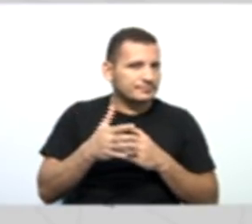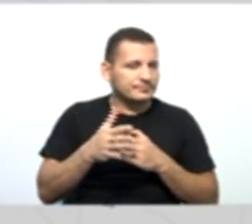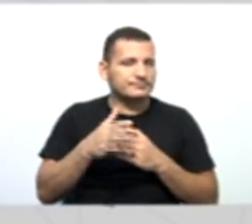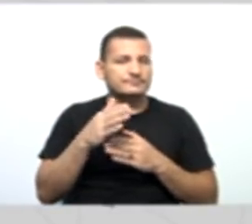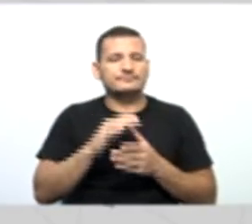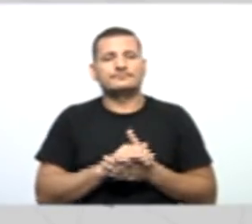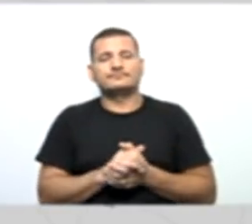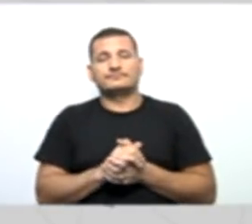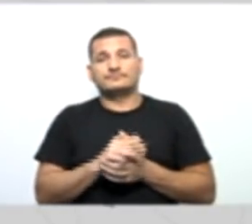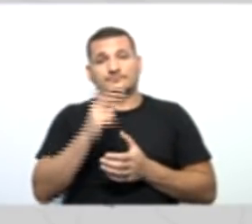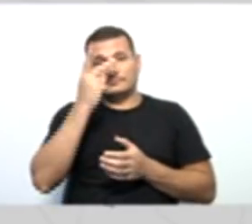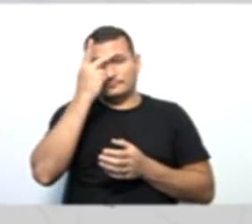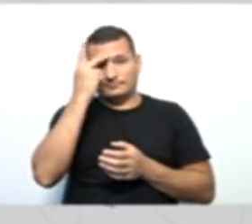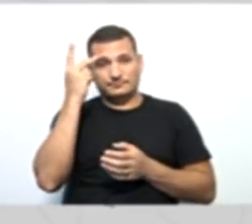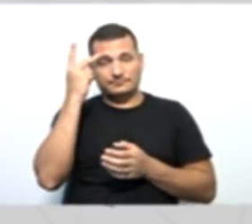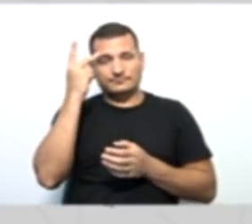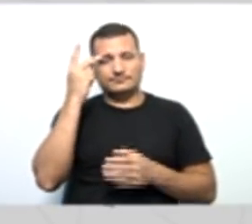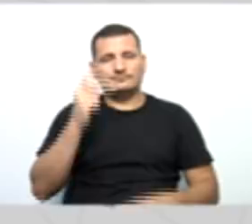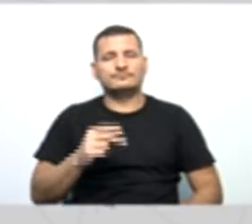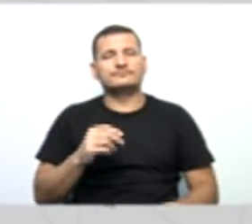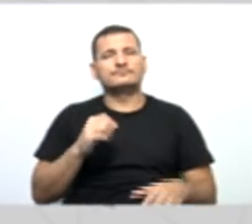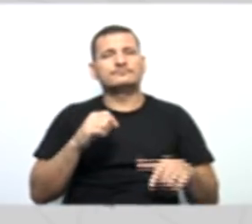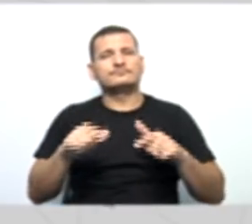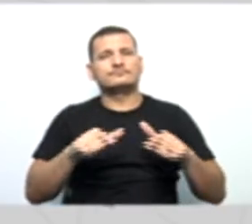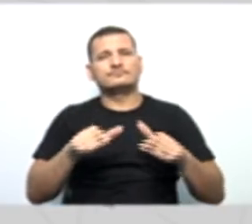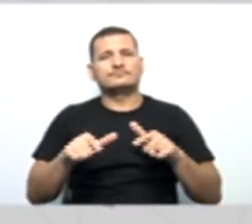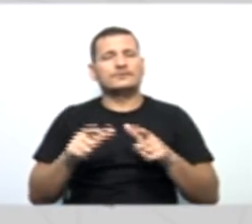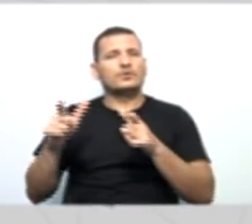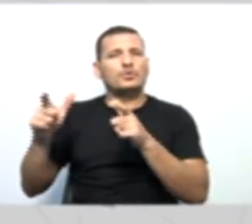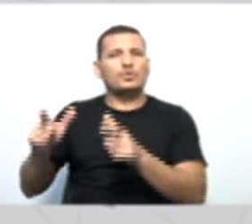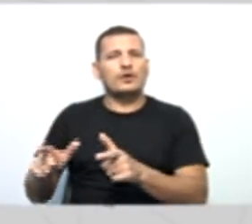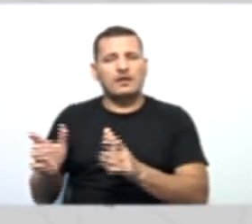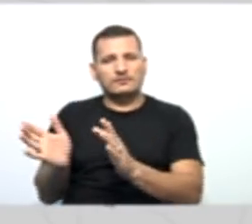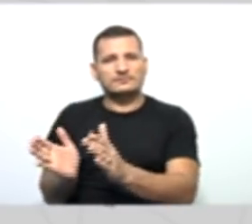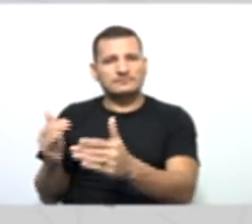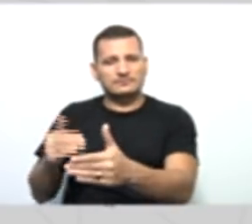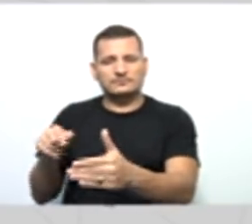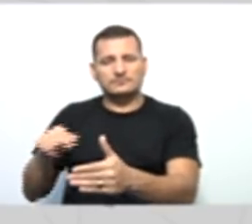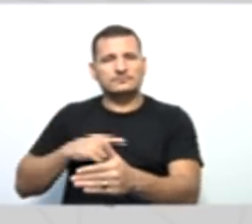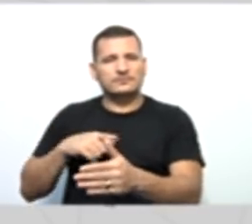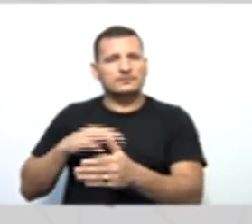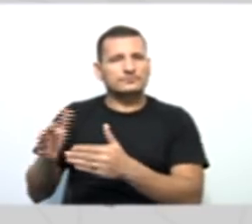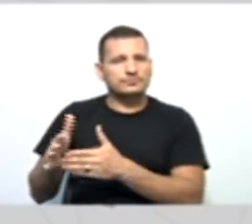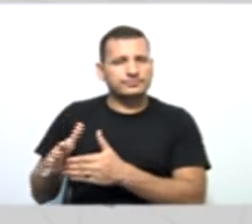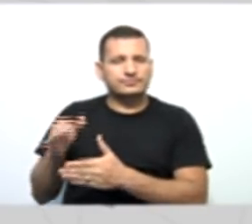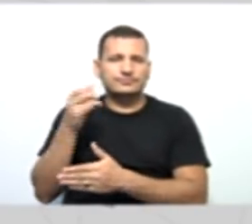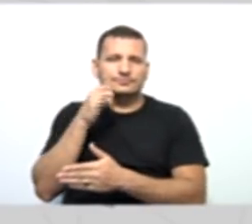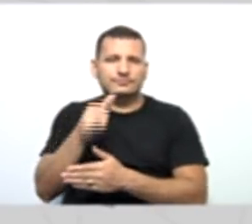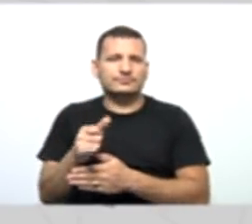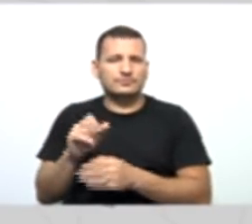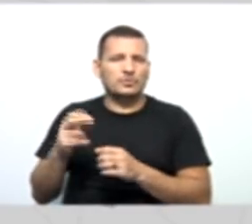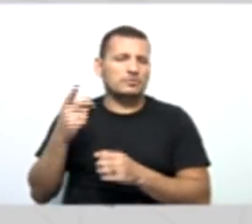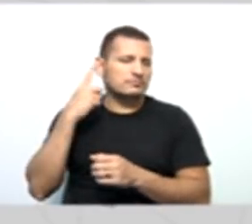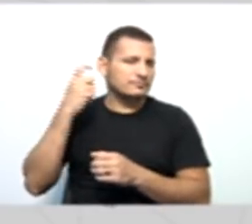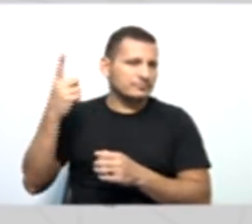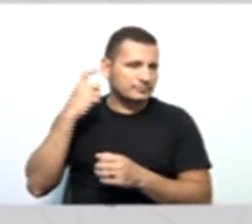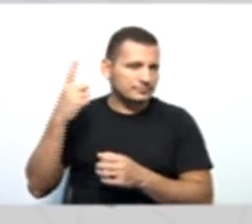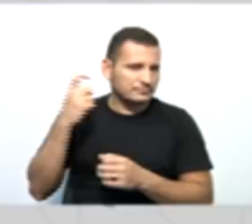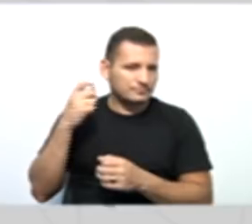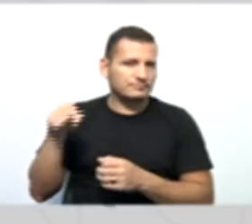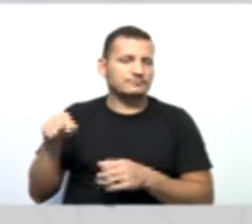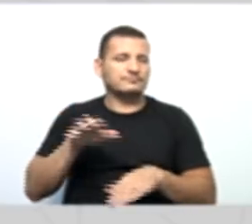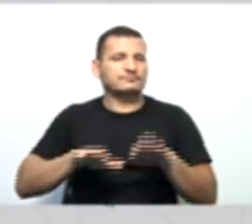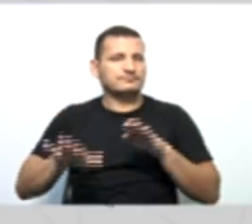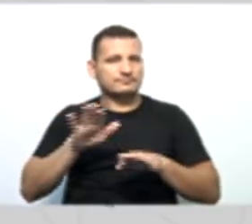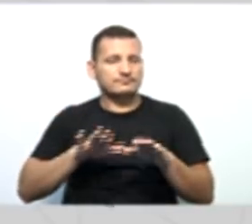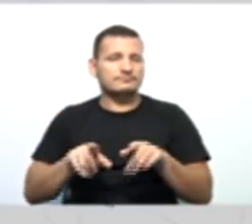Pessoas que trabalham em locais confinados, que tem ali um gerador, que tem algum tipo de barulho. Muito cuidado